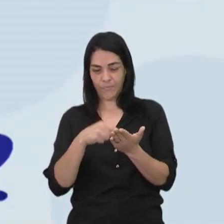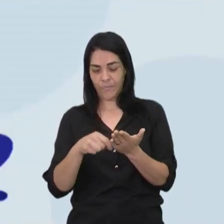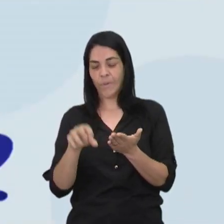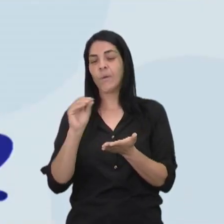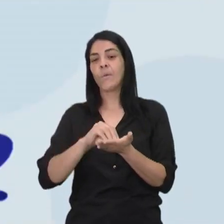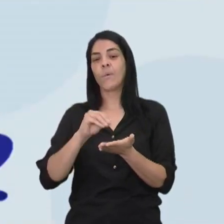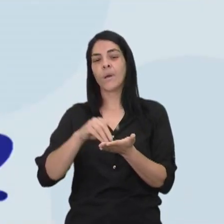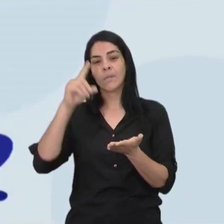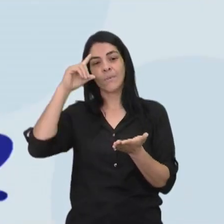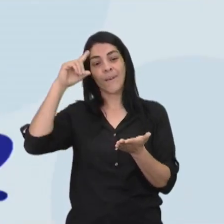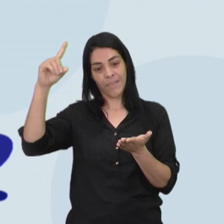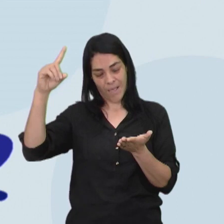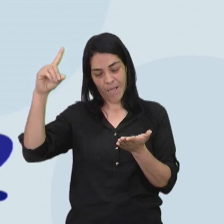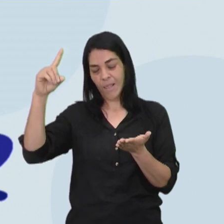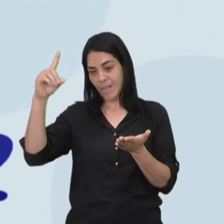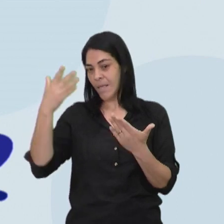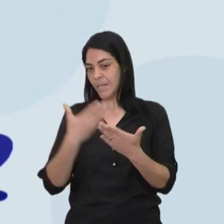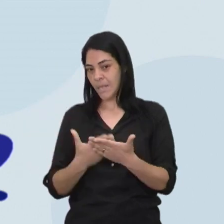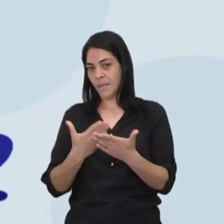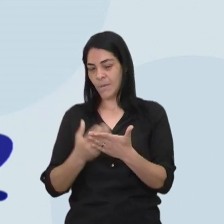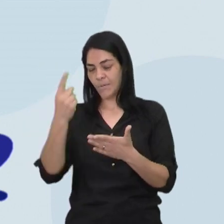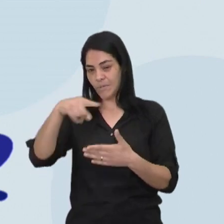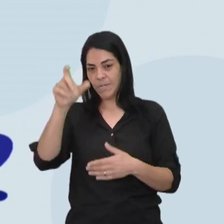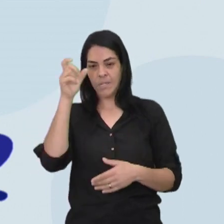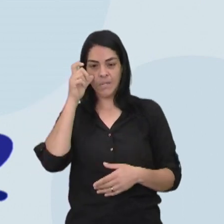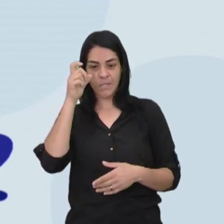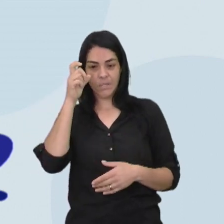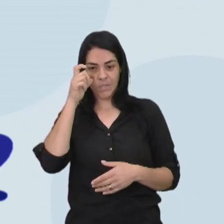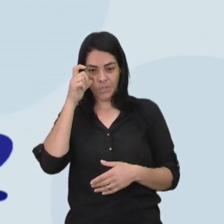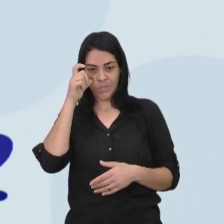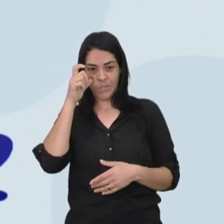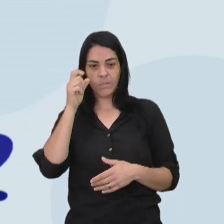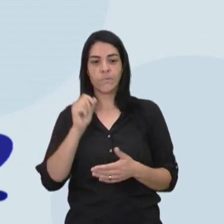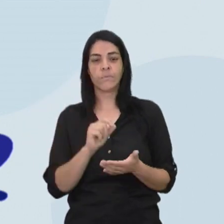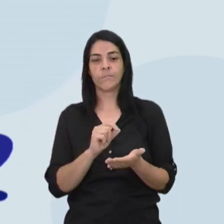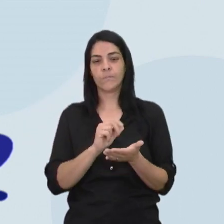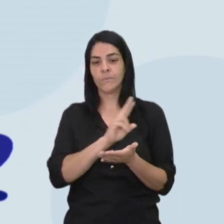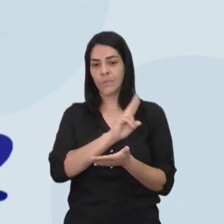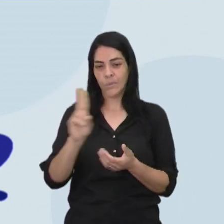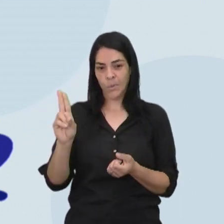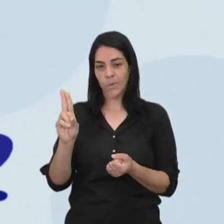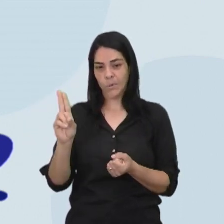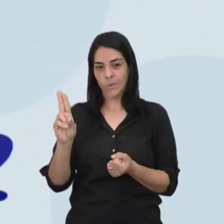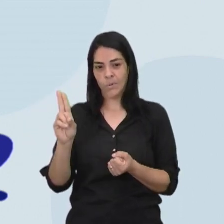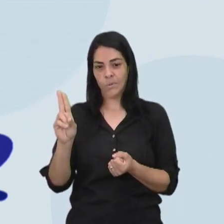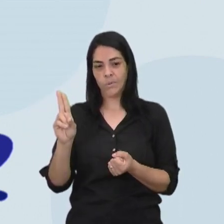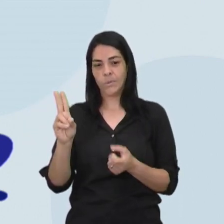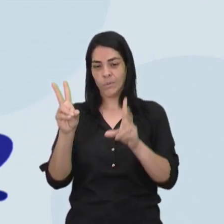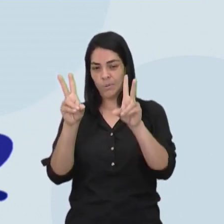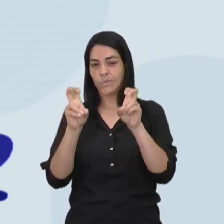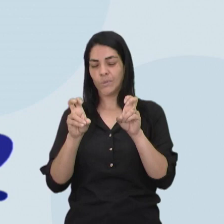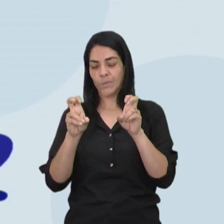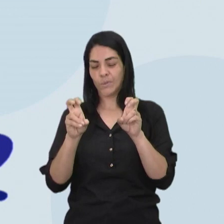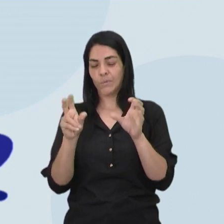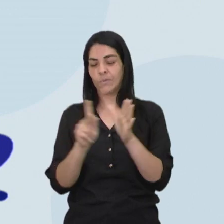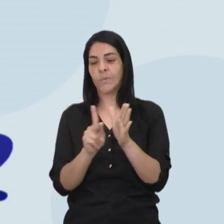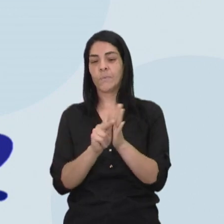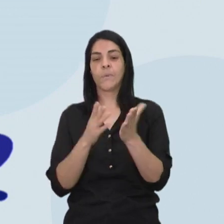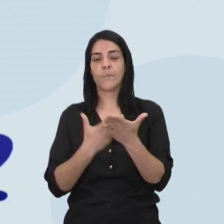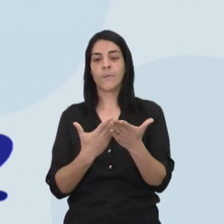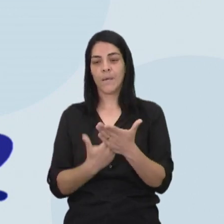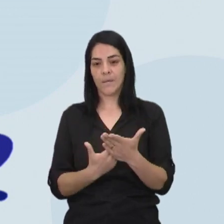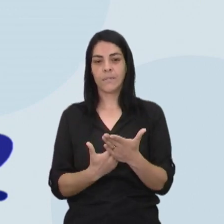data desta aula que você está assistindo a essa gravação, nome ou o título da aula, a gente já falou